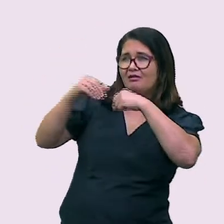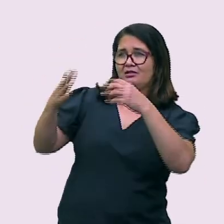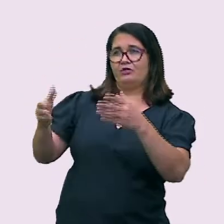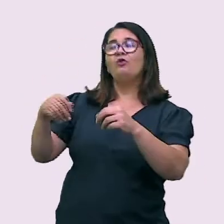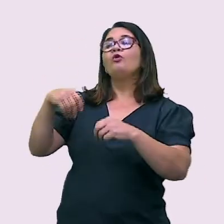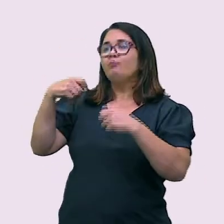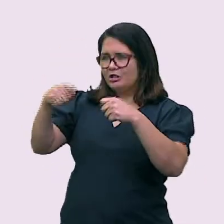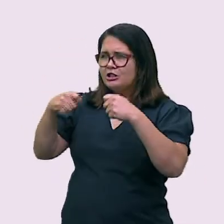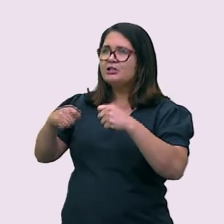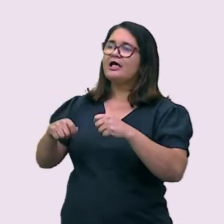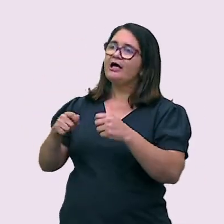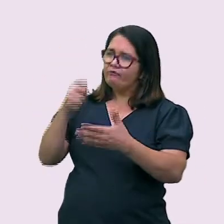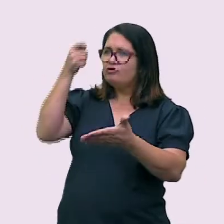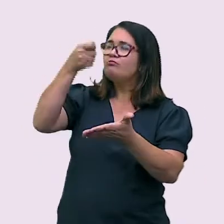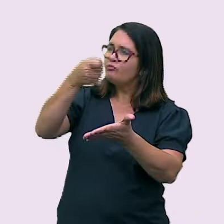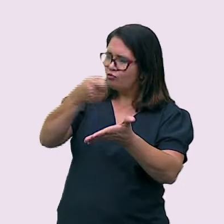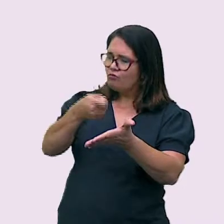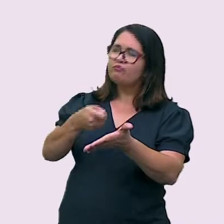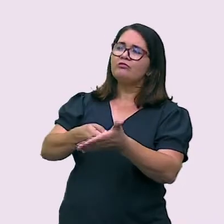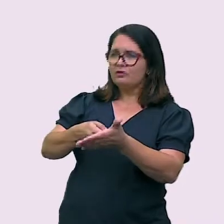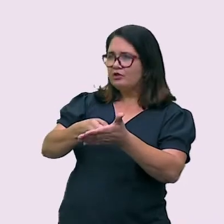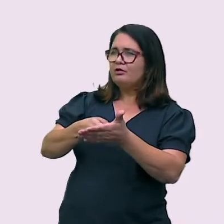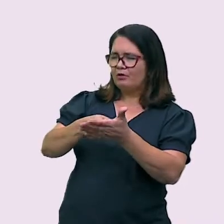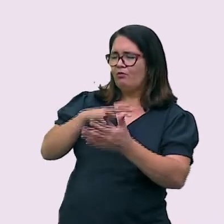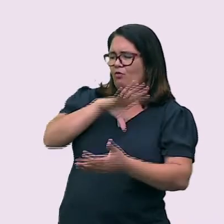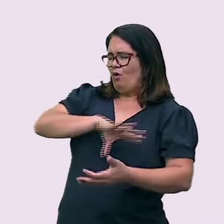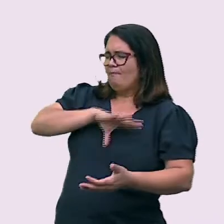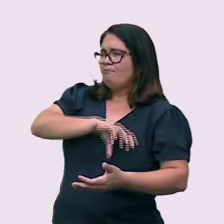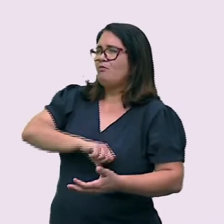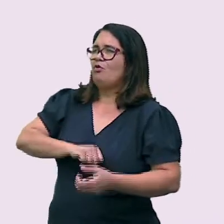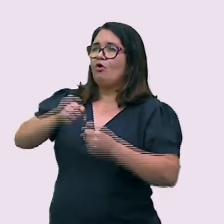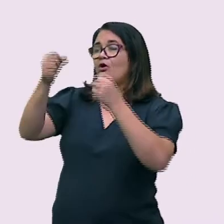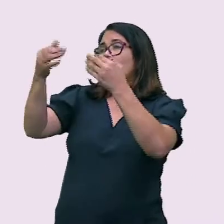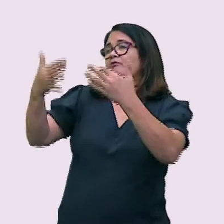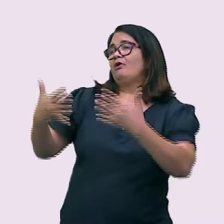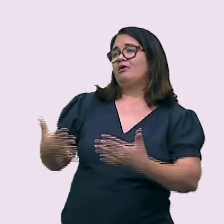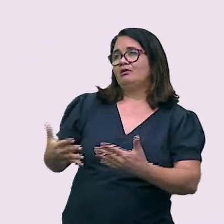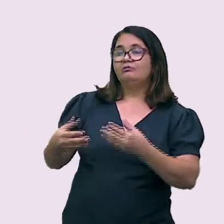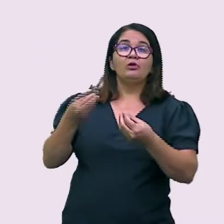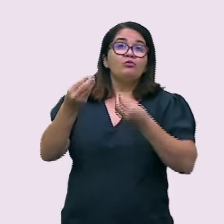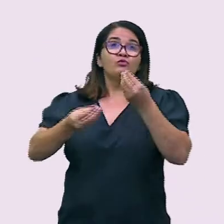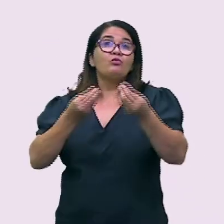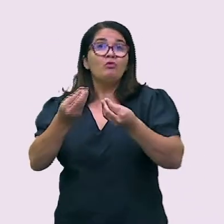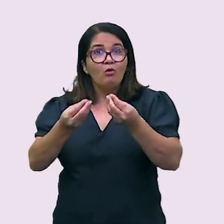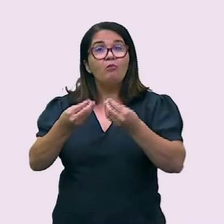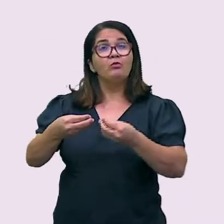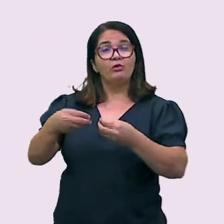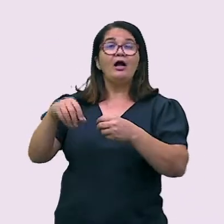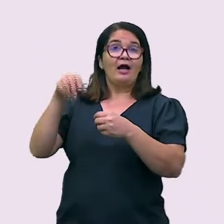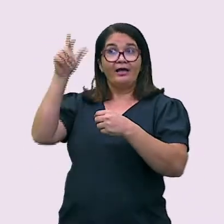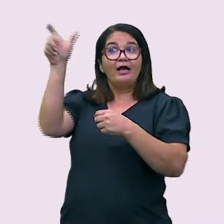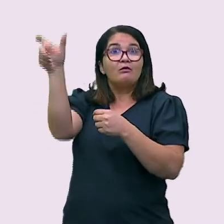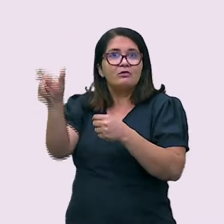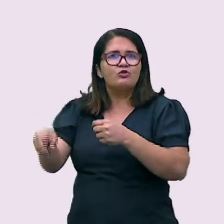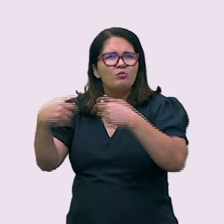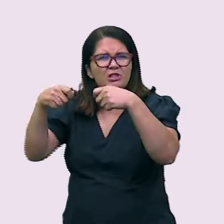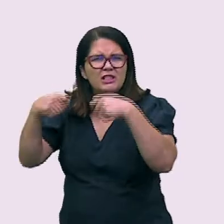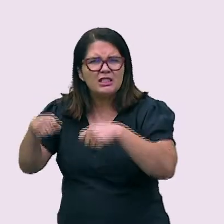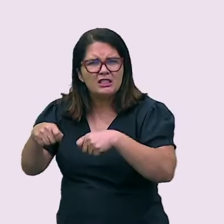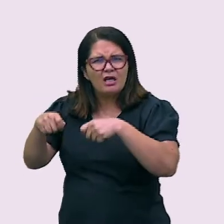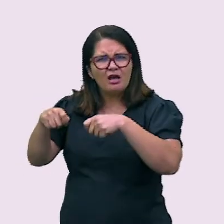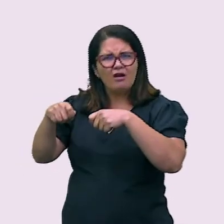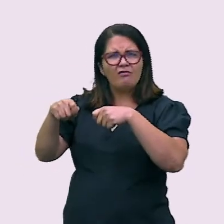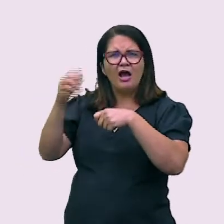amargo, um dever amaríssimo. Ao justificar sua fala, a personagem José Dias